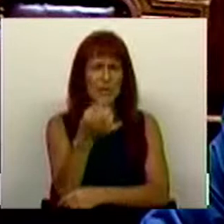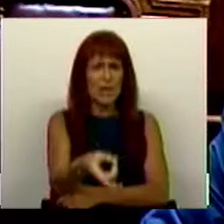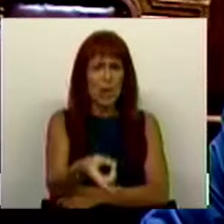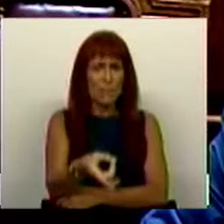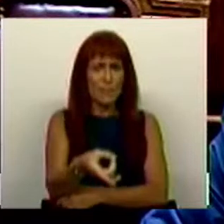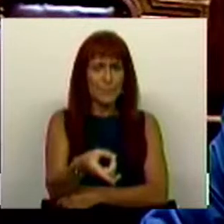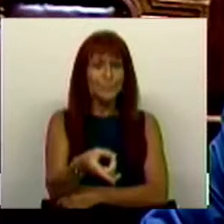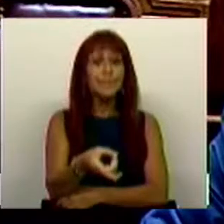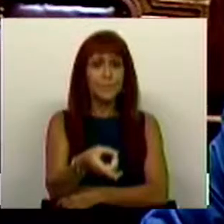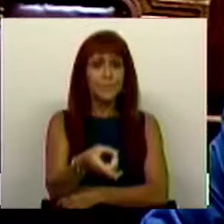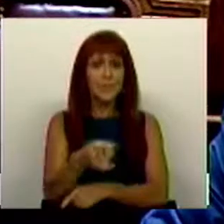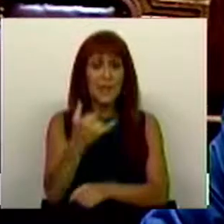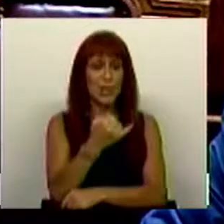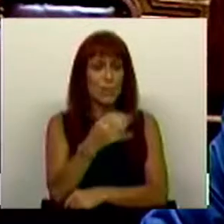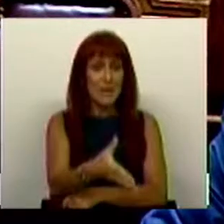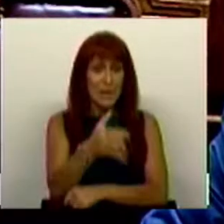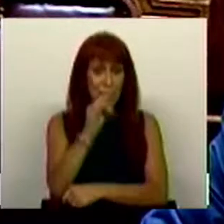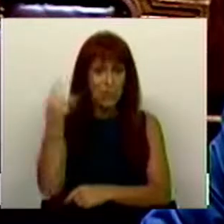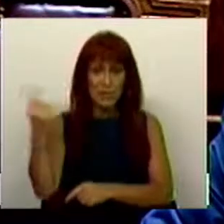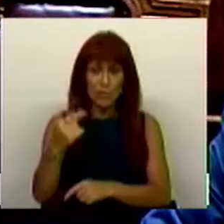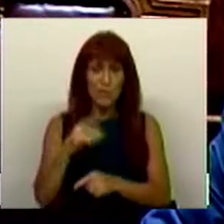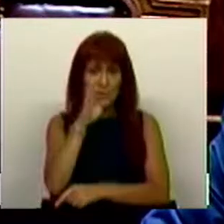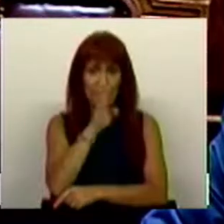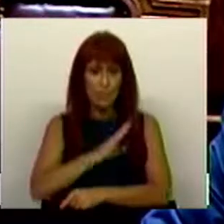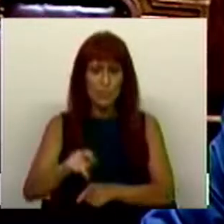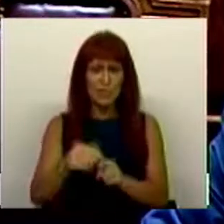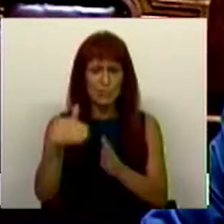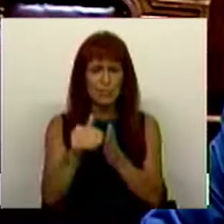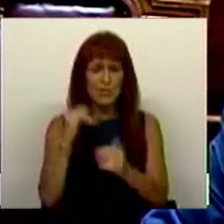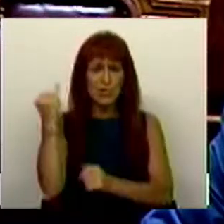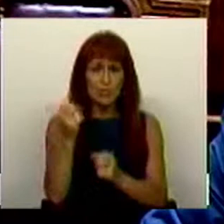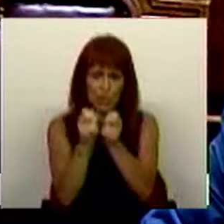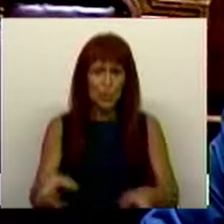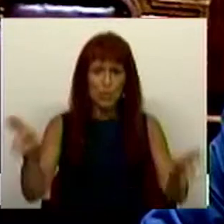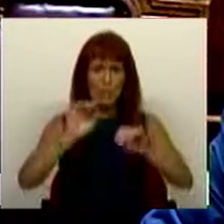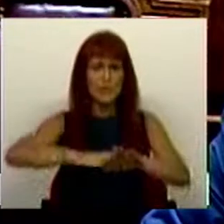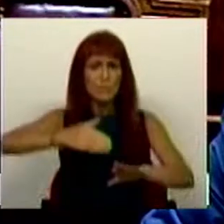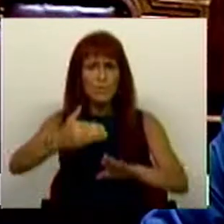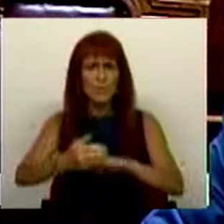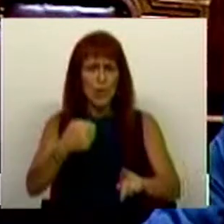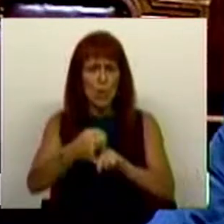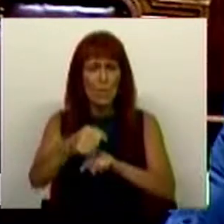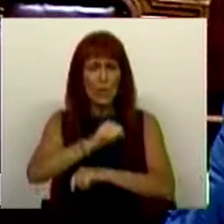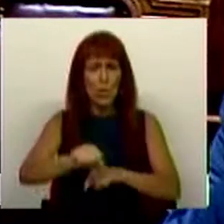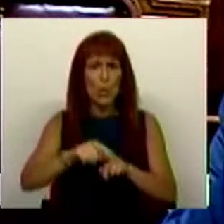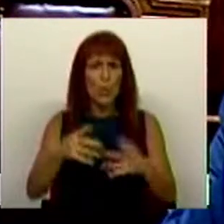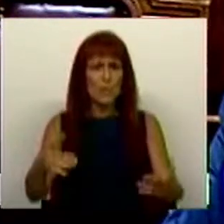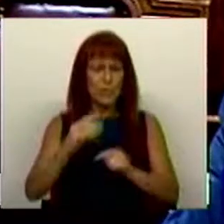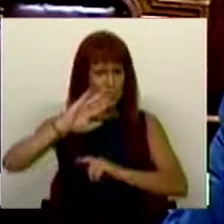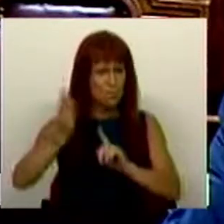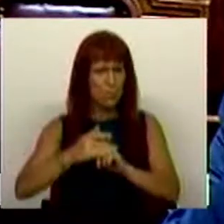2009. Em 2014, a Diretiva de Execução introduziu instrumentos novos e reforçados para combater e sancionar